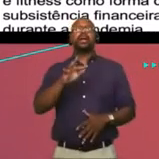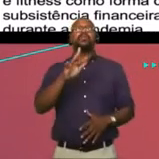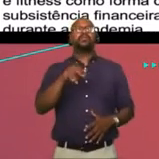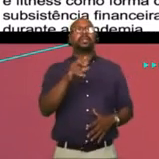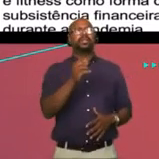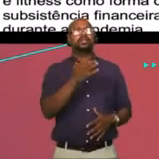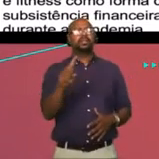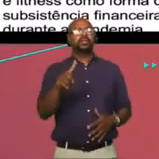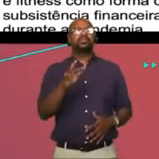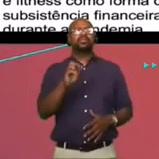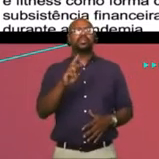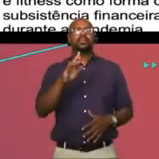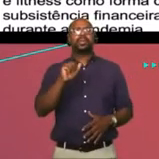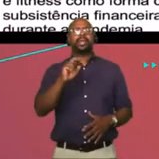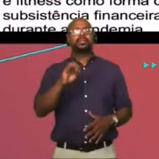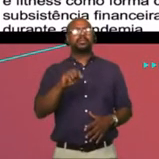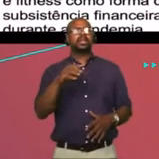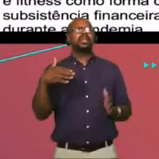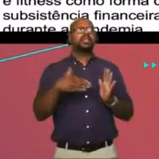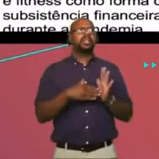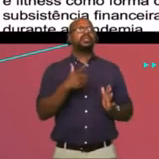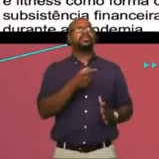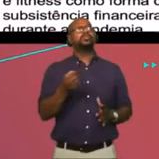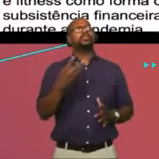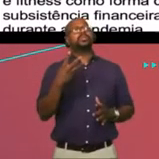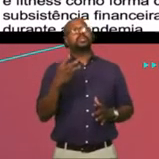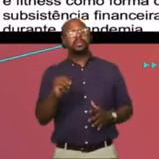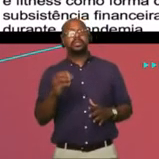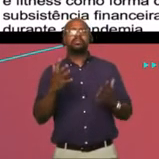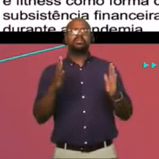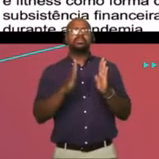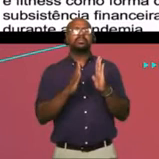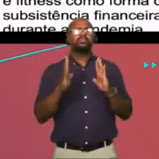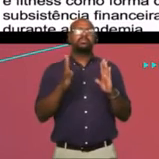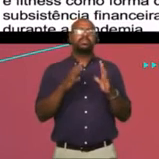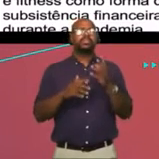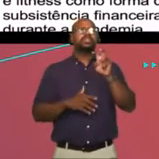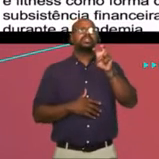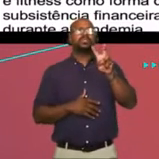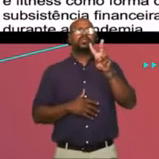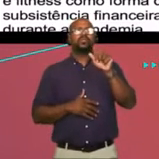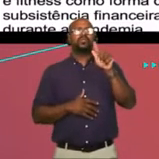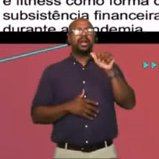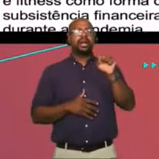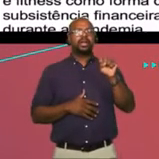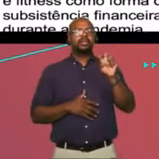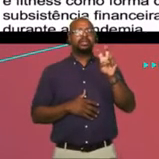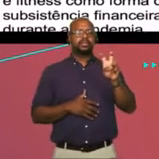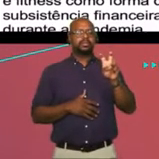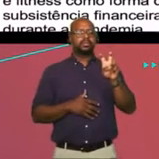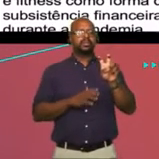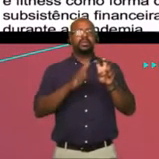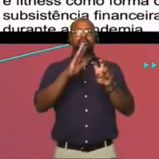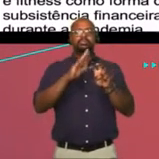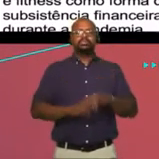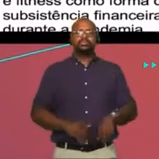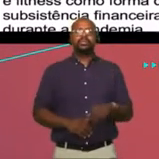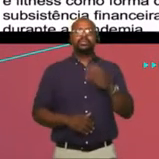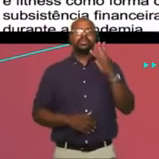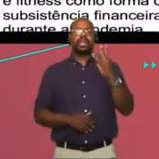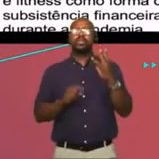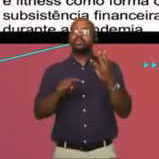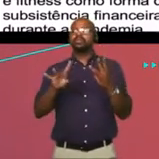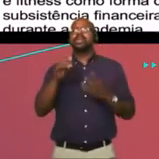fullbright mostra que até 2030 de cada cinco vagas de emprego três vão ser eliminadas pela